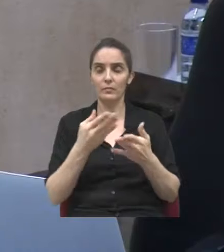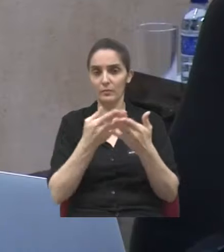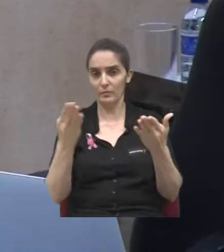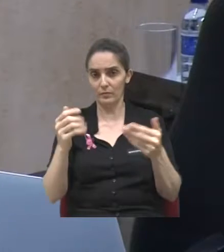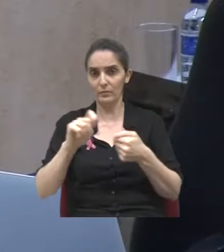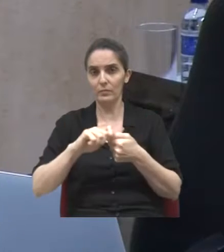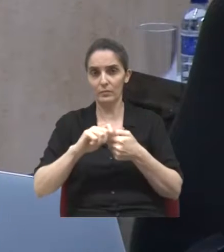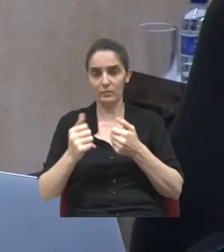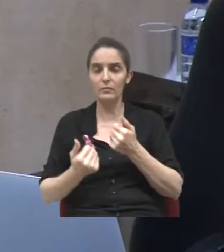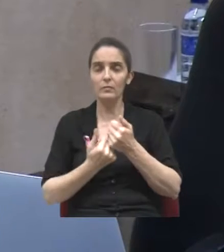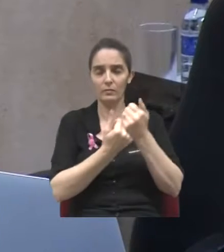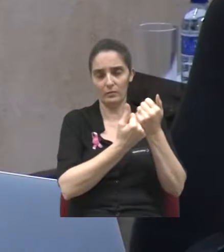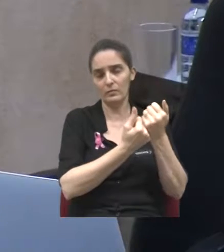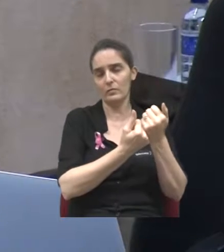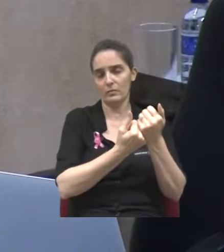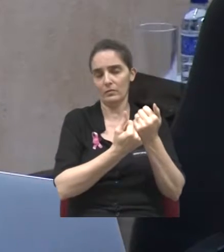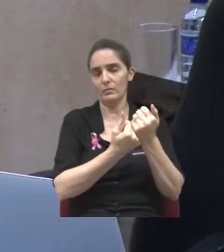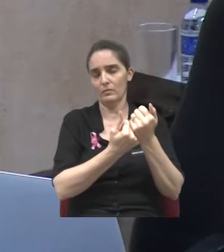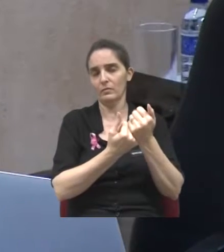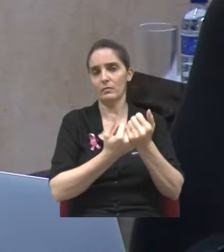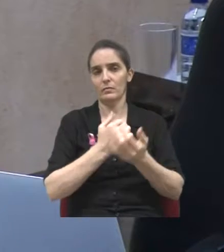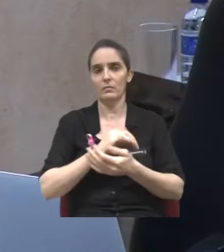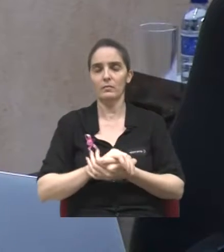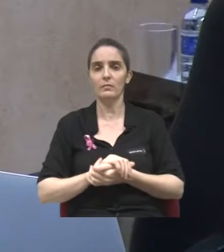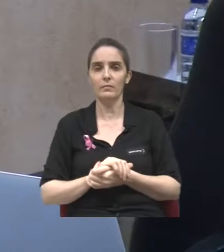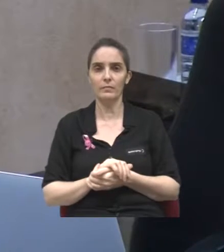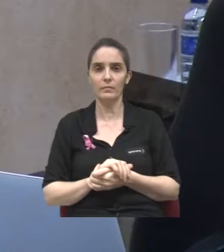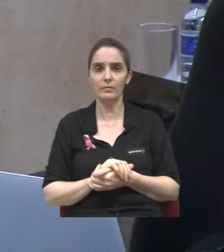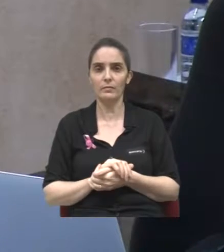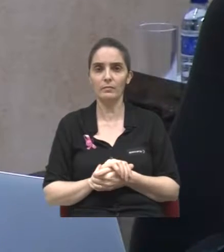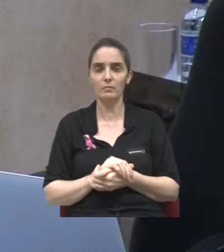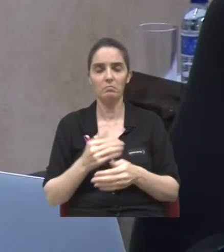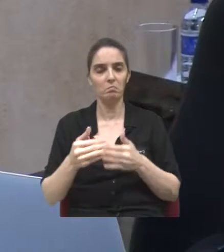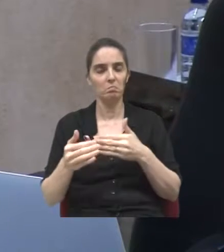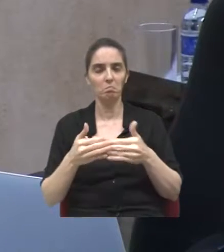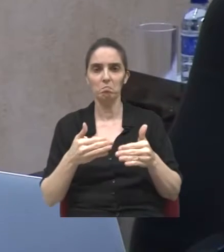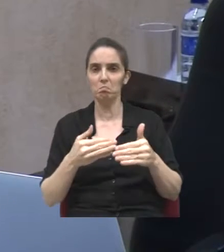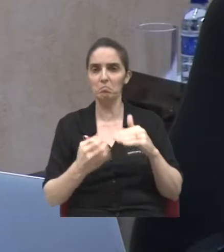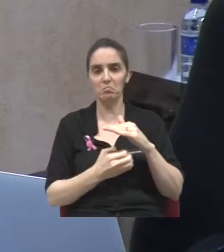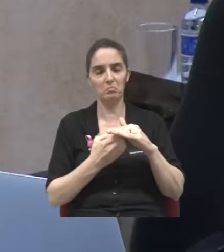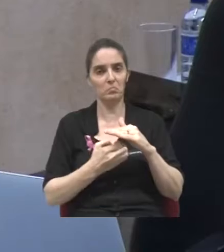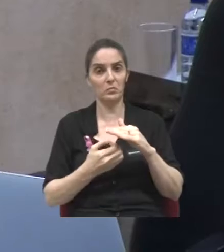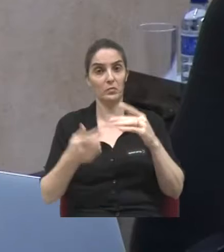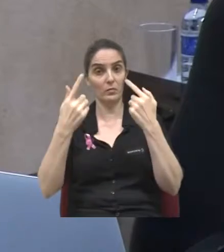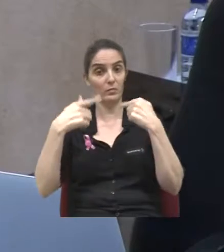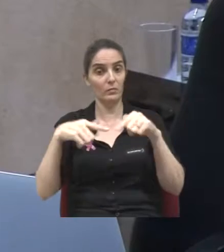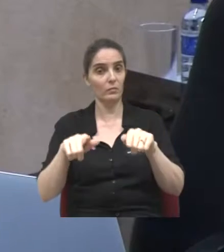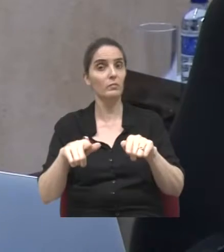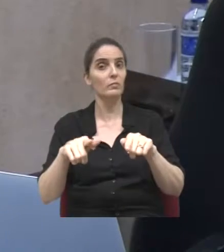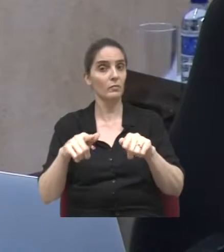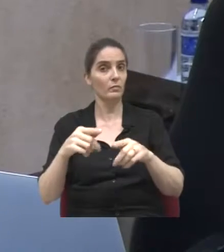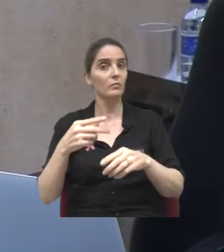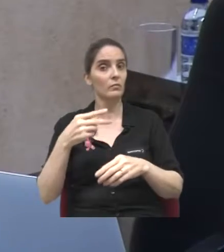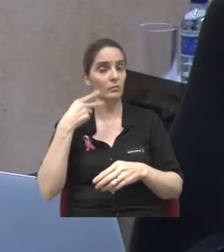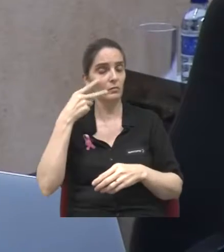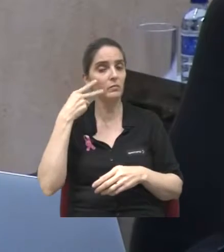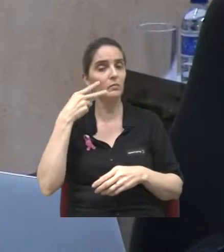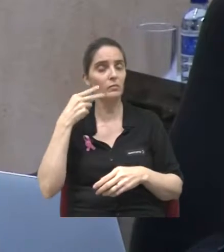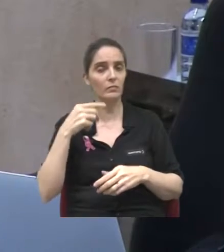dos cumprimentos legais por parte desta e de qualquer uma que se coloque a prestar serviço aqui na nossa cidade.